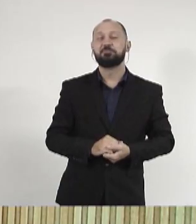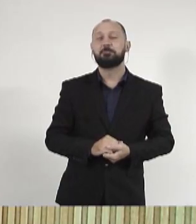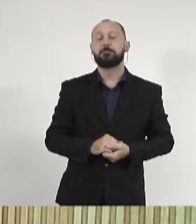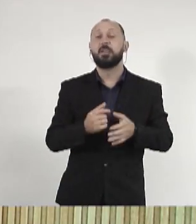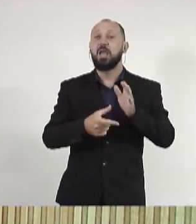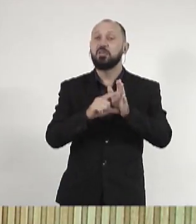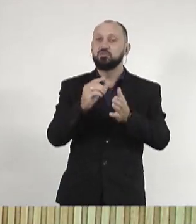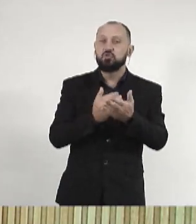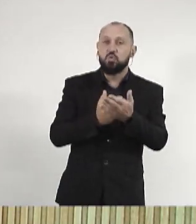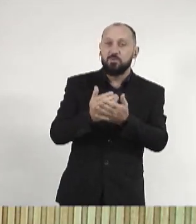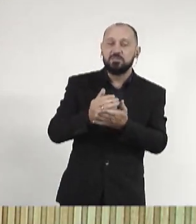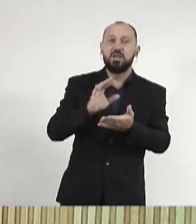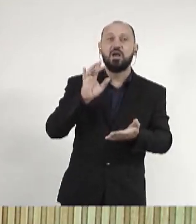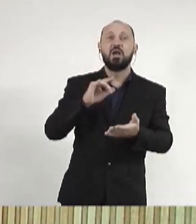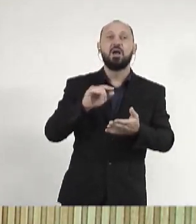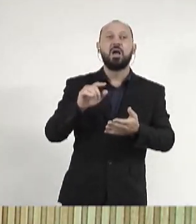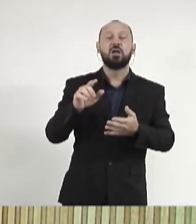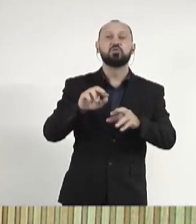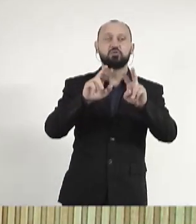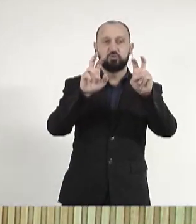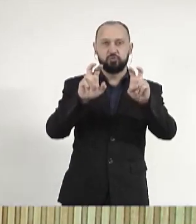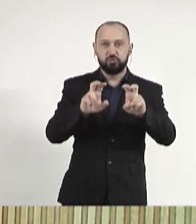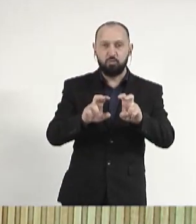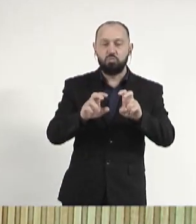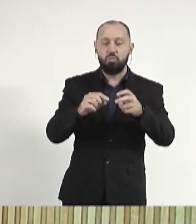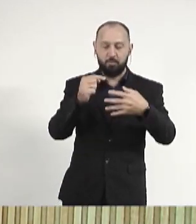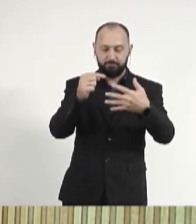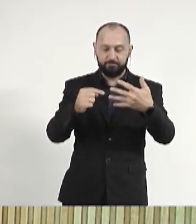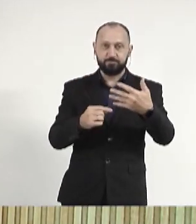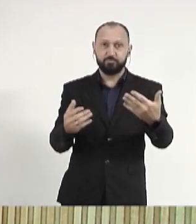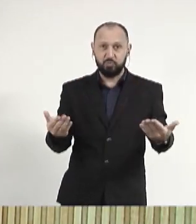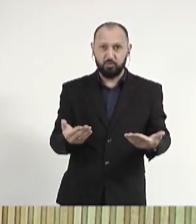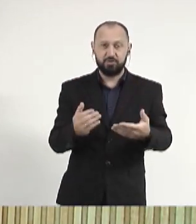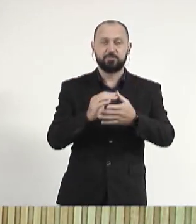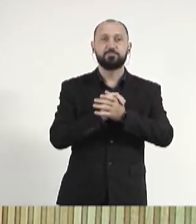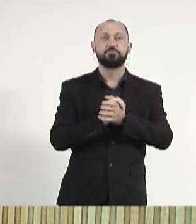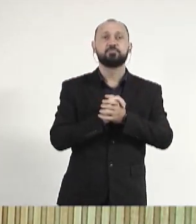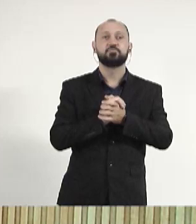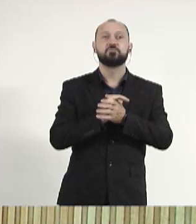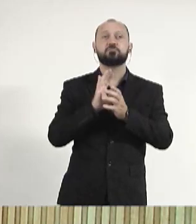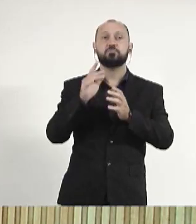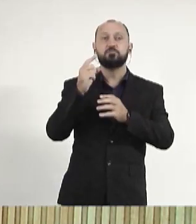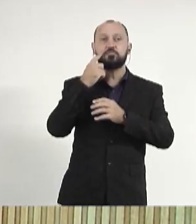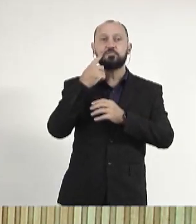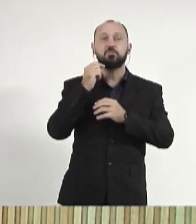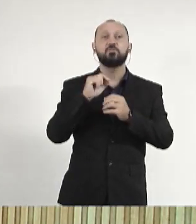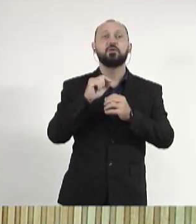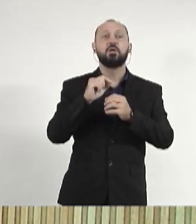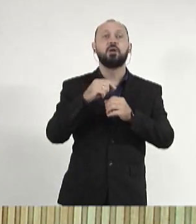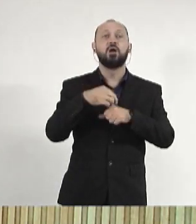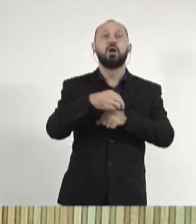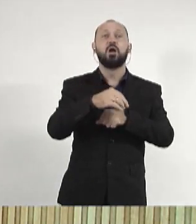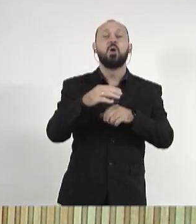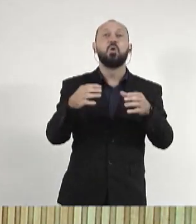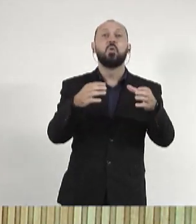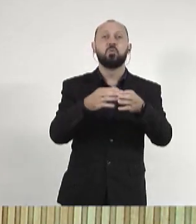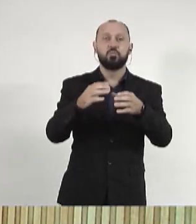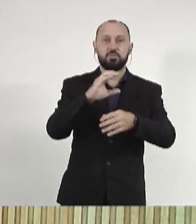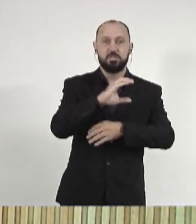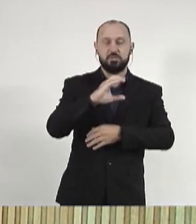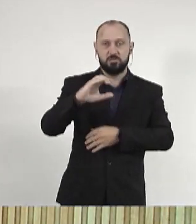E antes da gente dar início então a todos esses temas que foram abordados no dia de hoje, a gente vai repercutir a Comissão